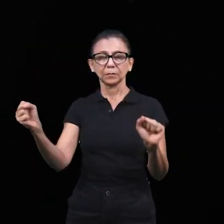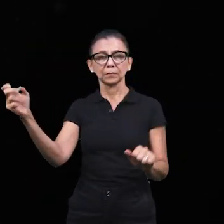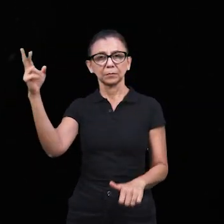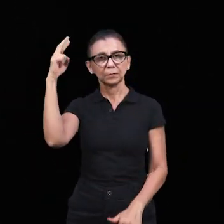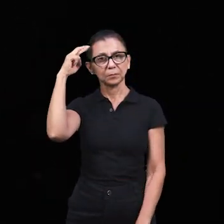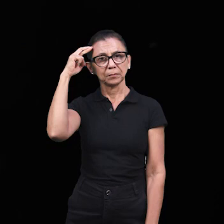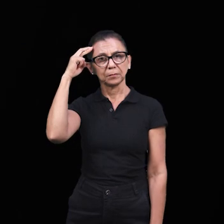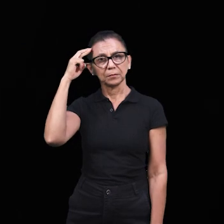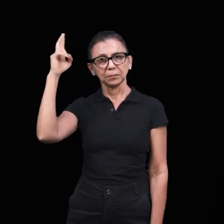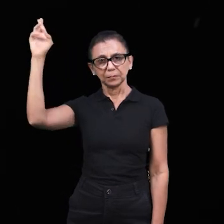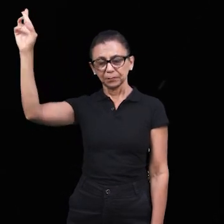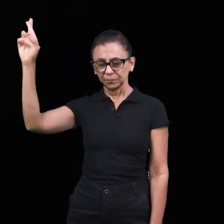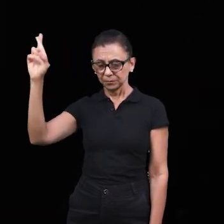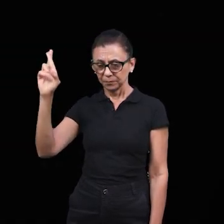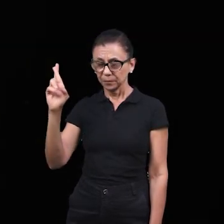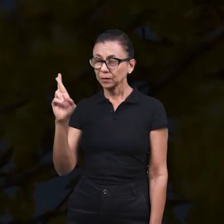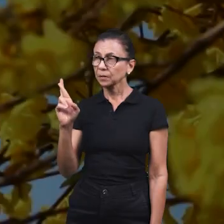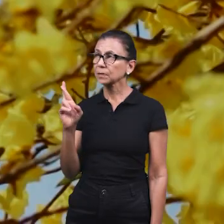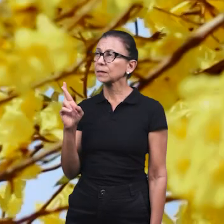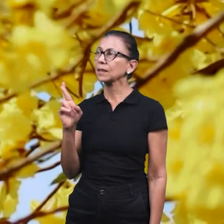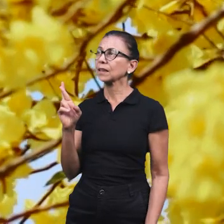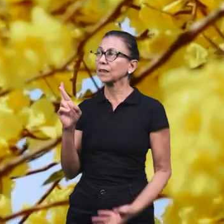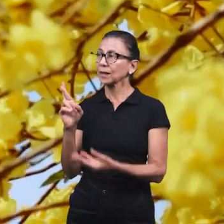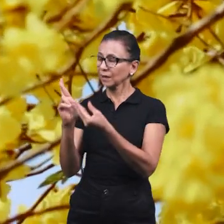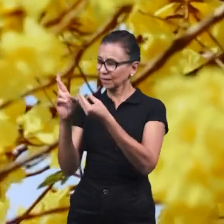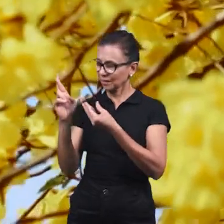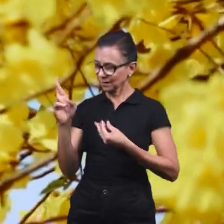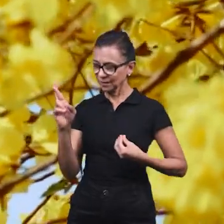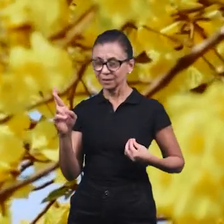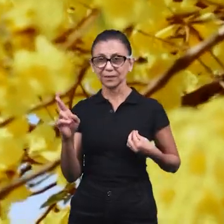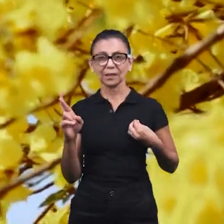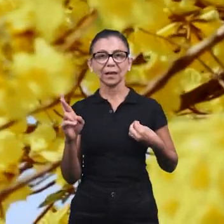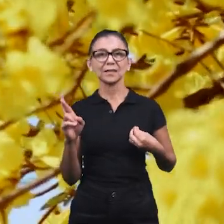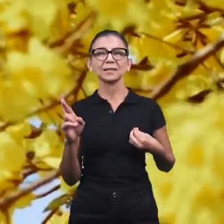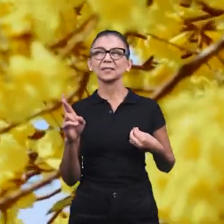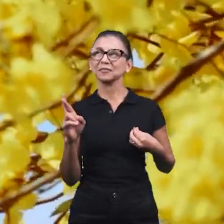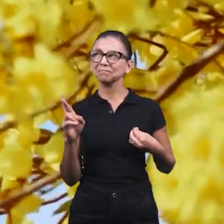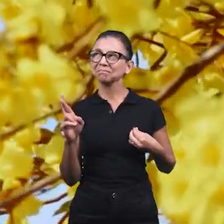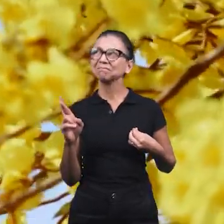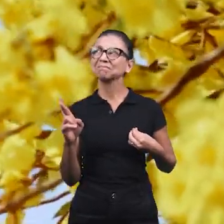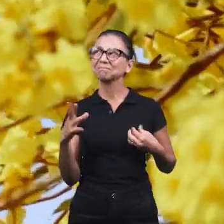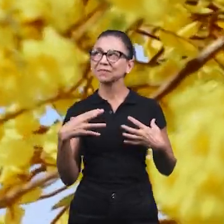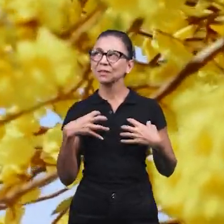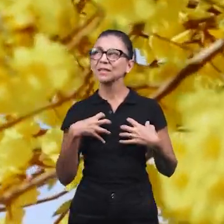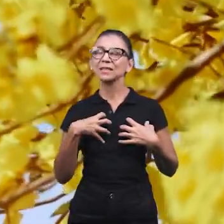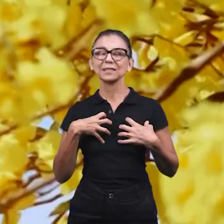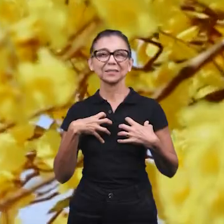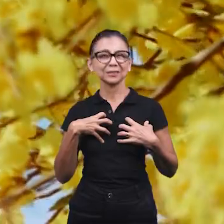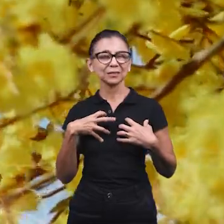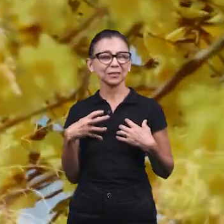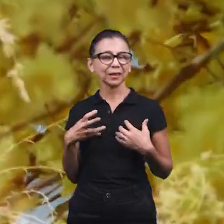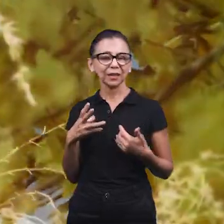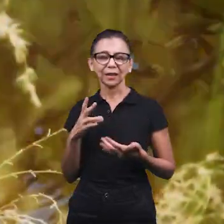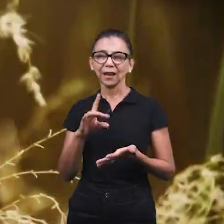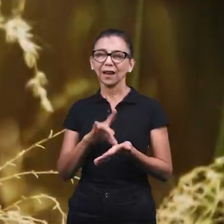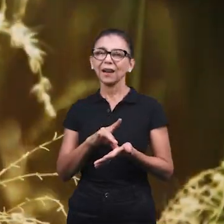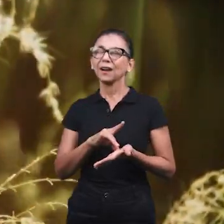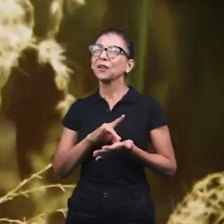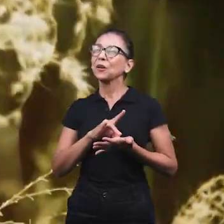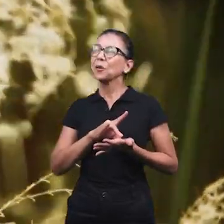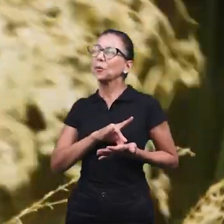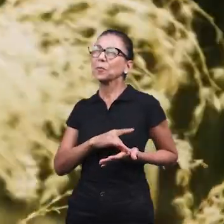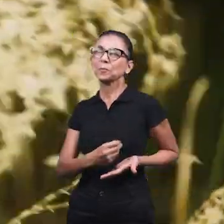Senhor, sei que está estás aqui, e